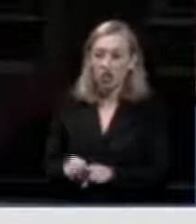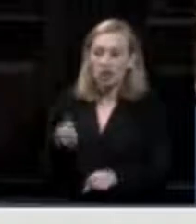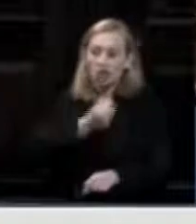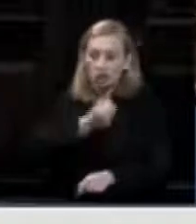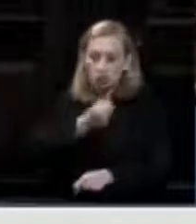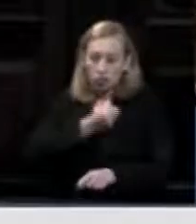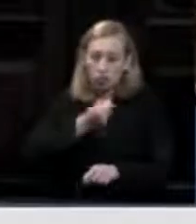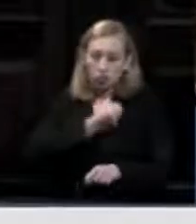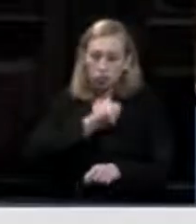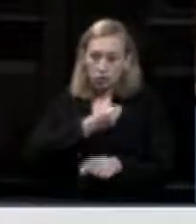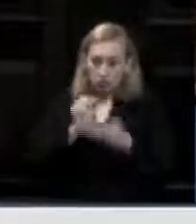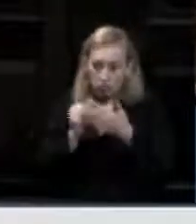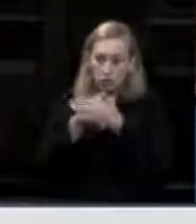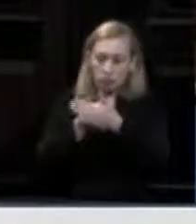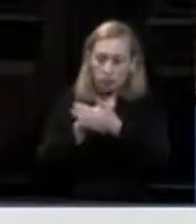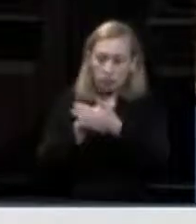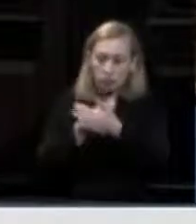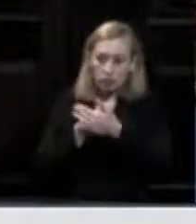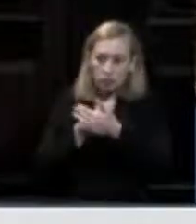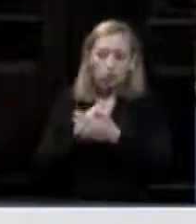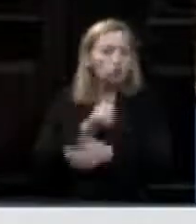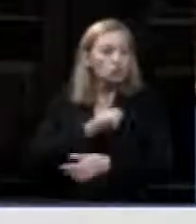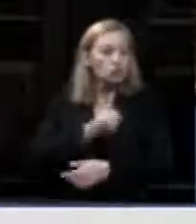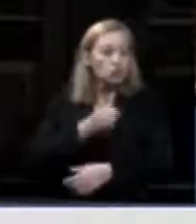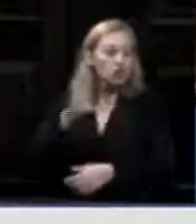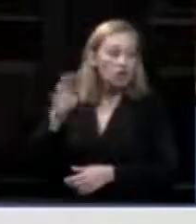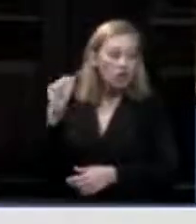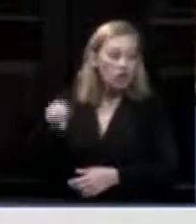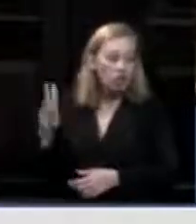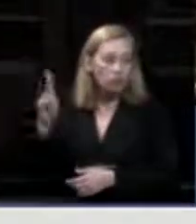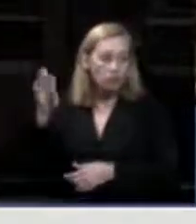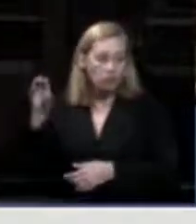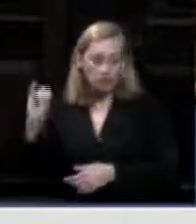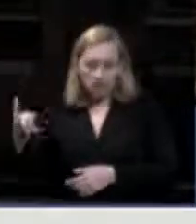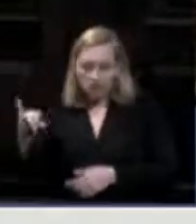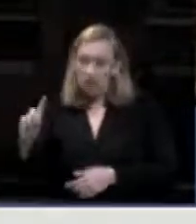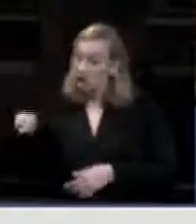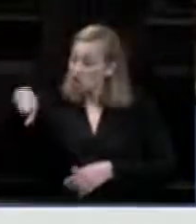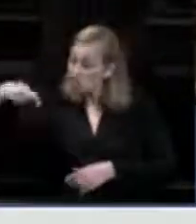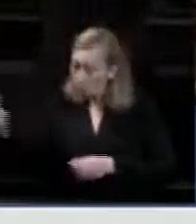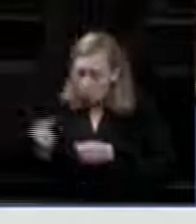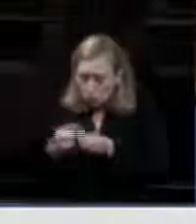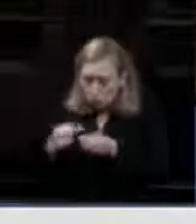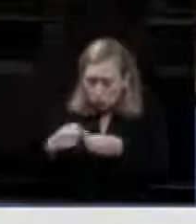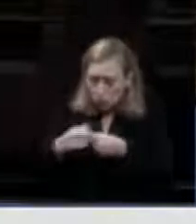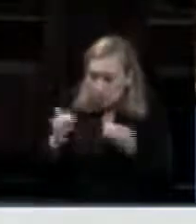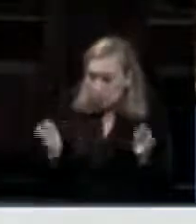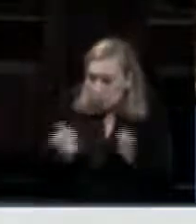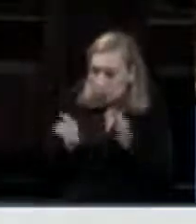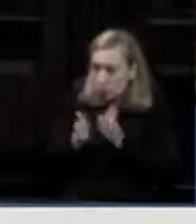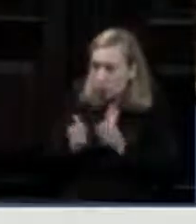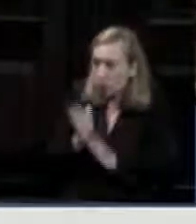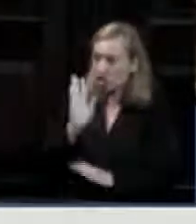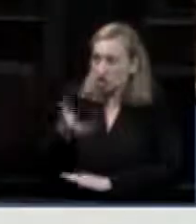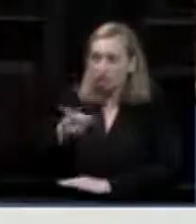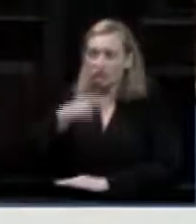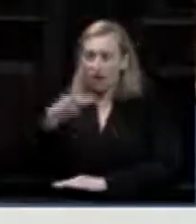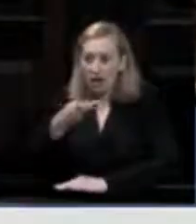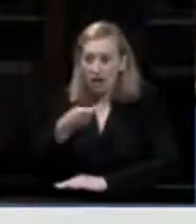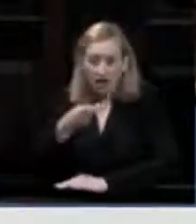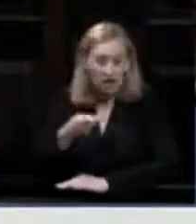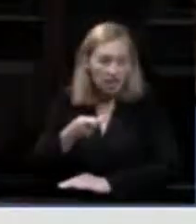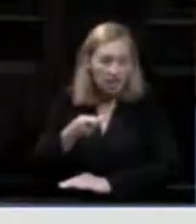como por exemplo, os números de Cambuci e de outros poucos municípios, que como já disse, são